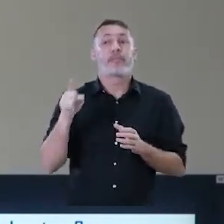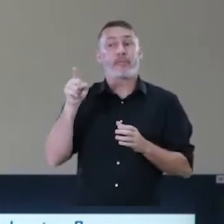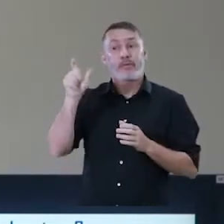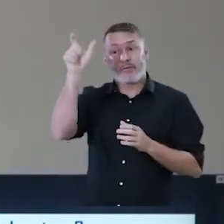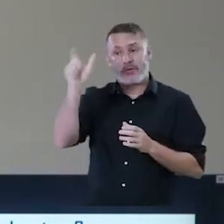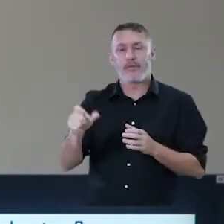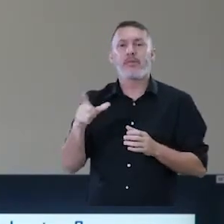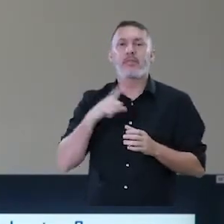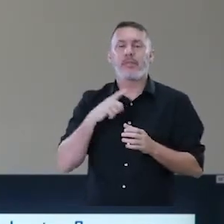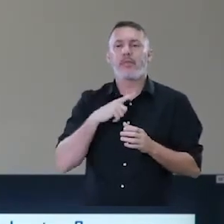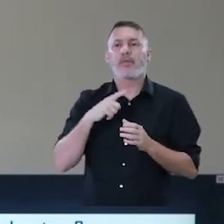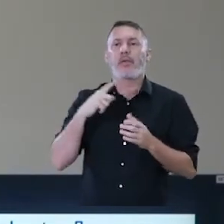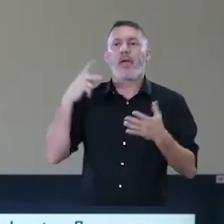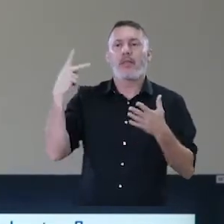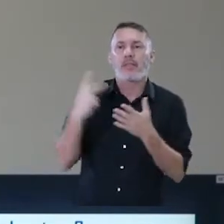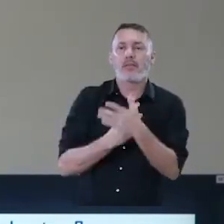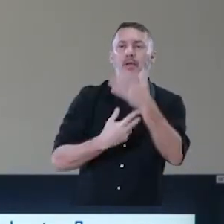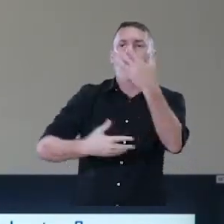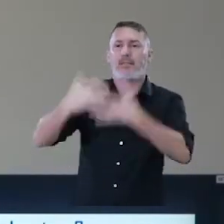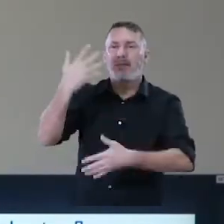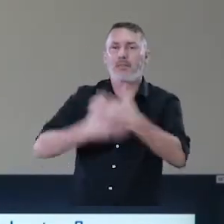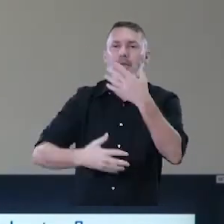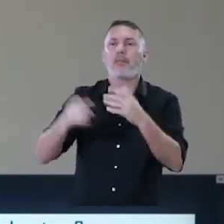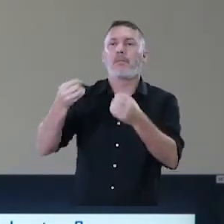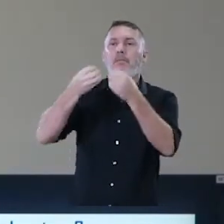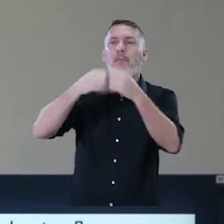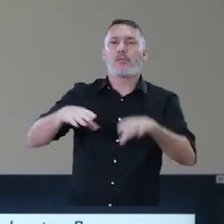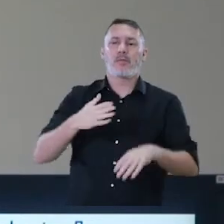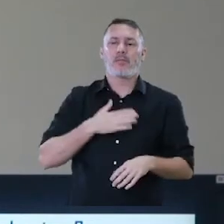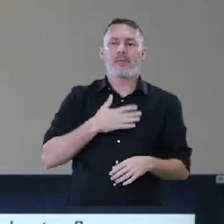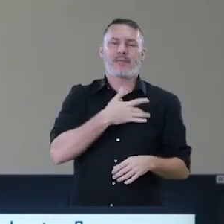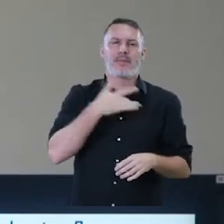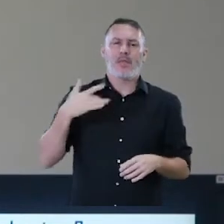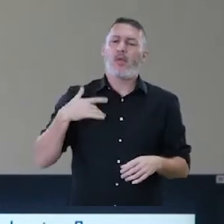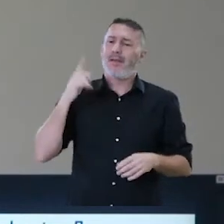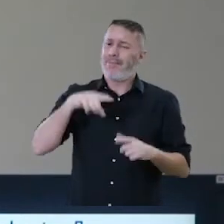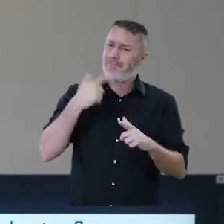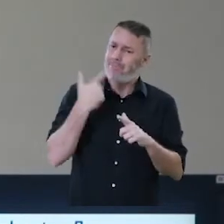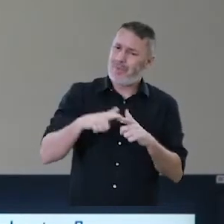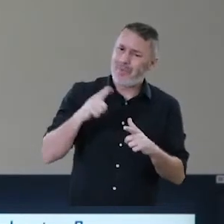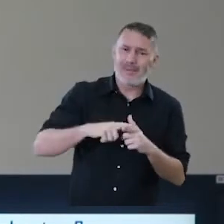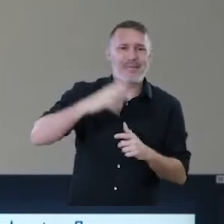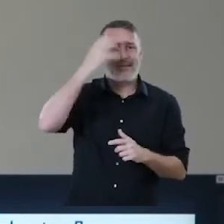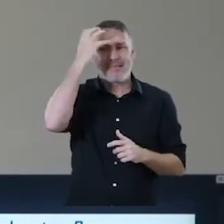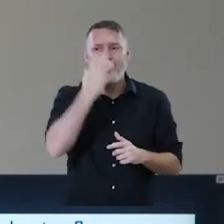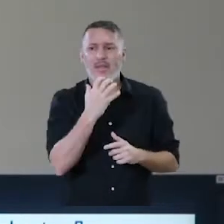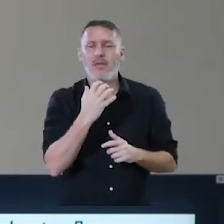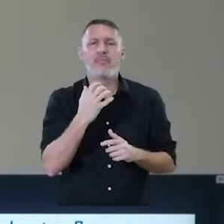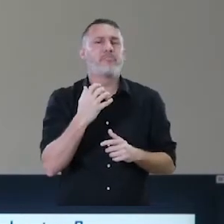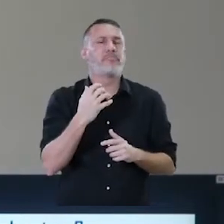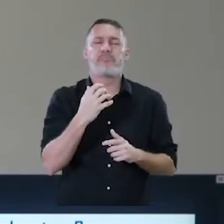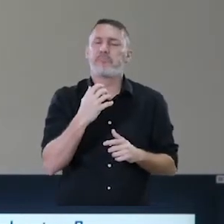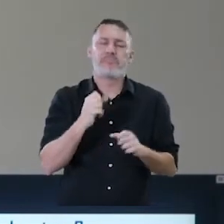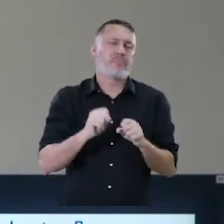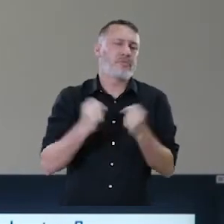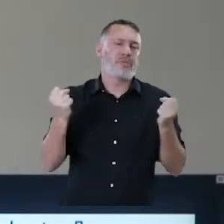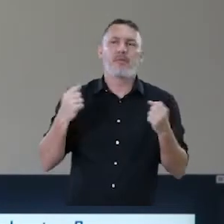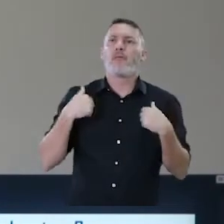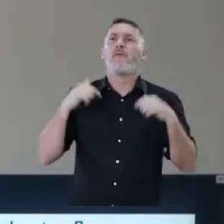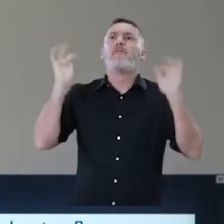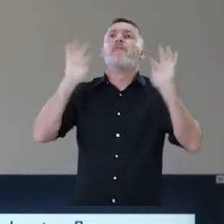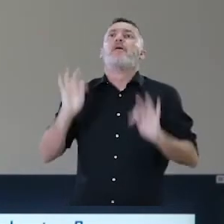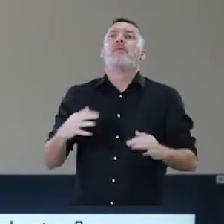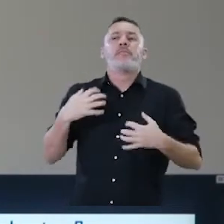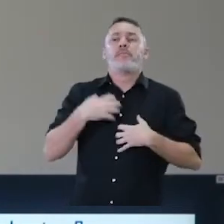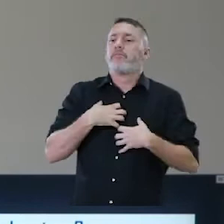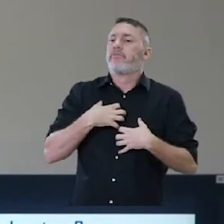distante. E você fragiliza a minha saúde. É um problema muito grave que impossibilita